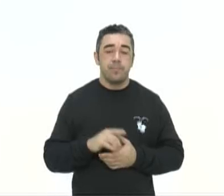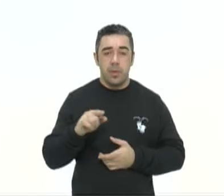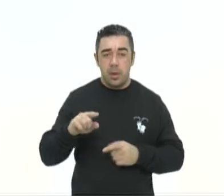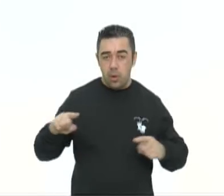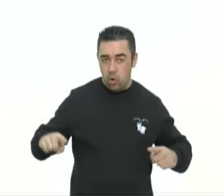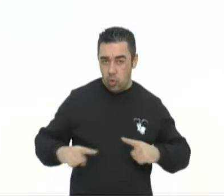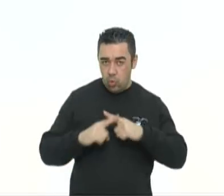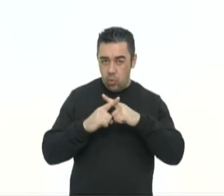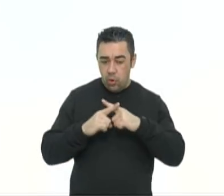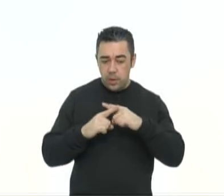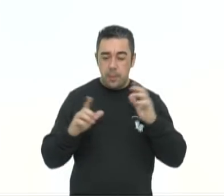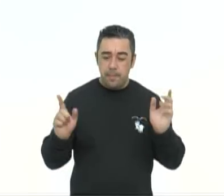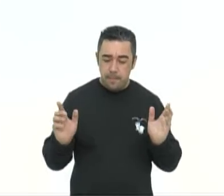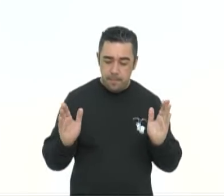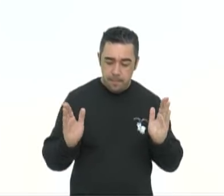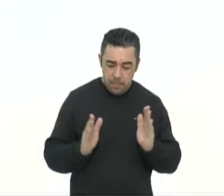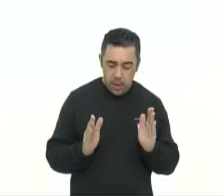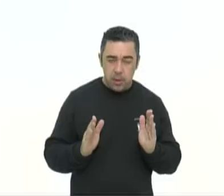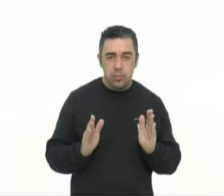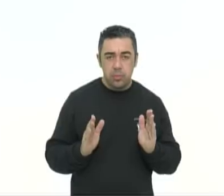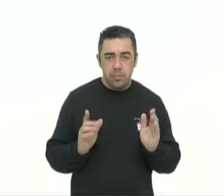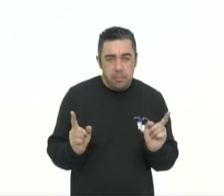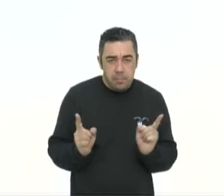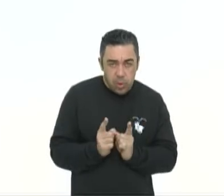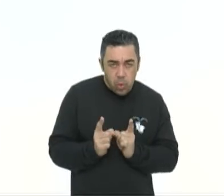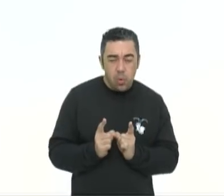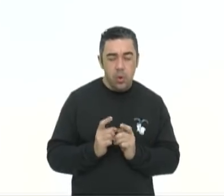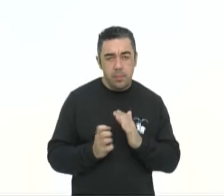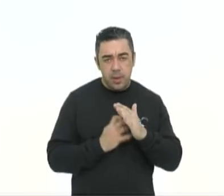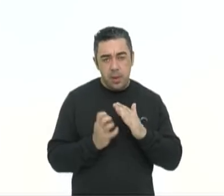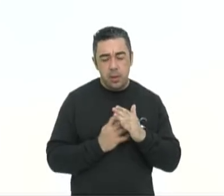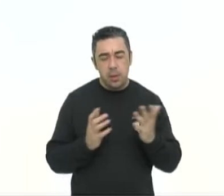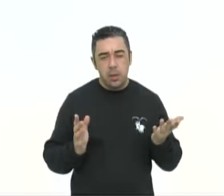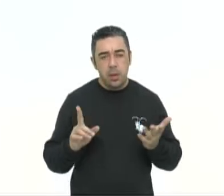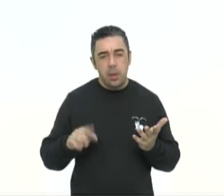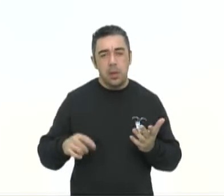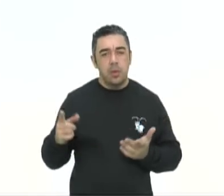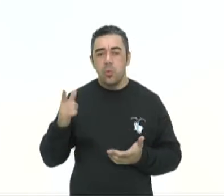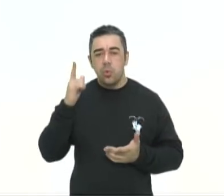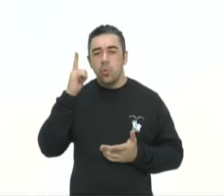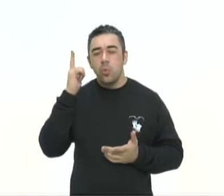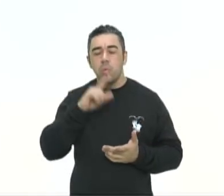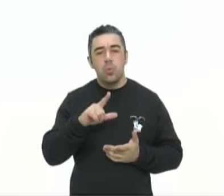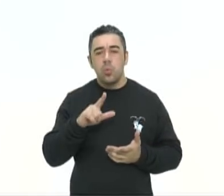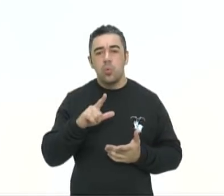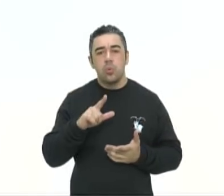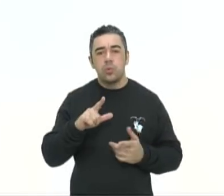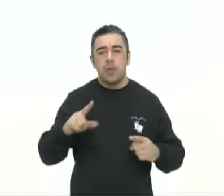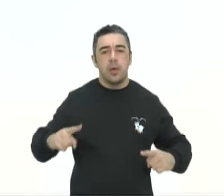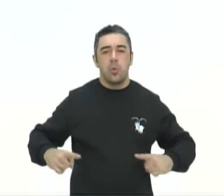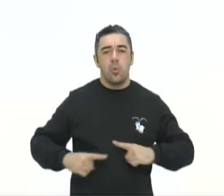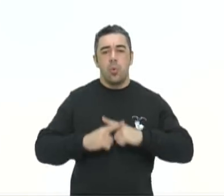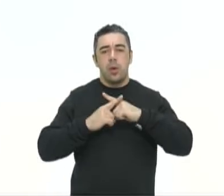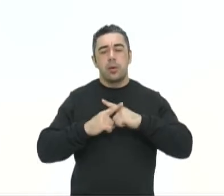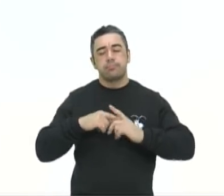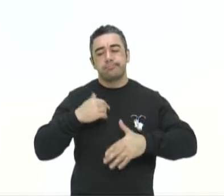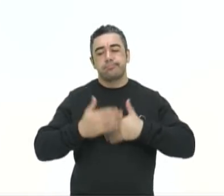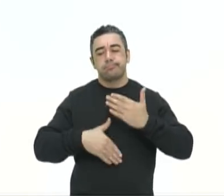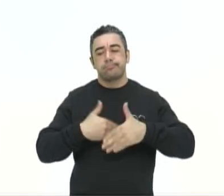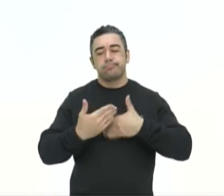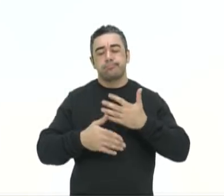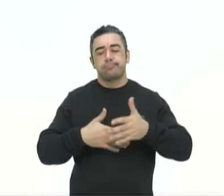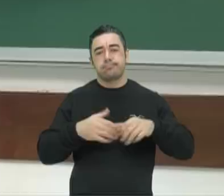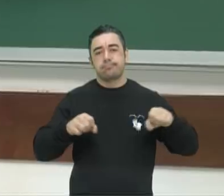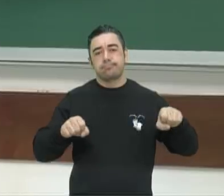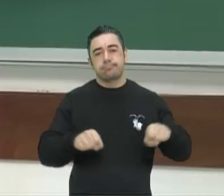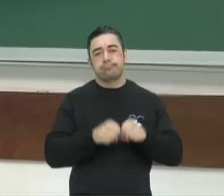concorrente, o médio, o menor, a menor empresa, a menor indústria, ele não conseguia competir. E com o passar do tempo, porque as